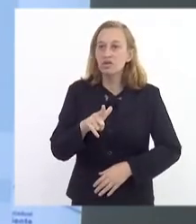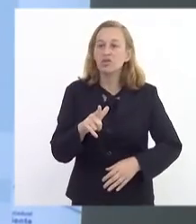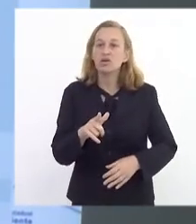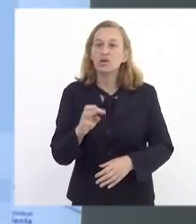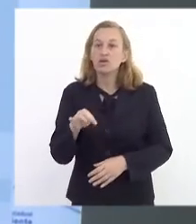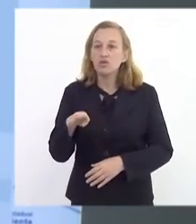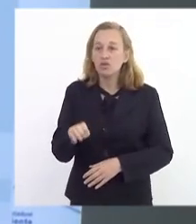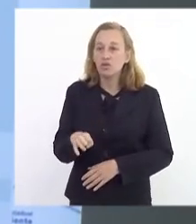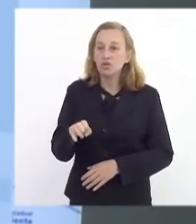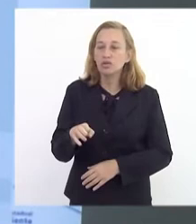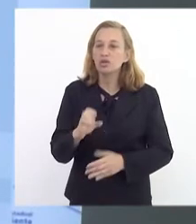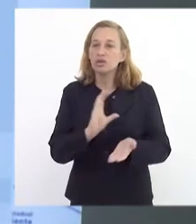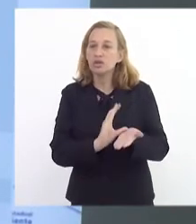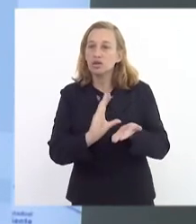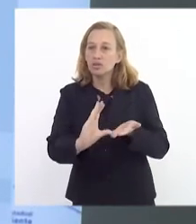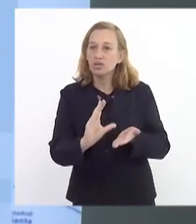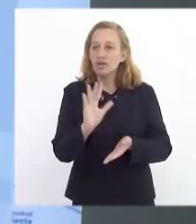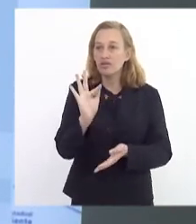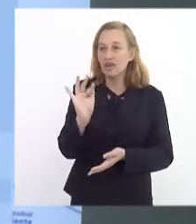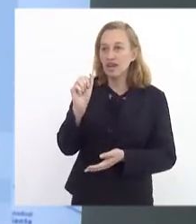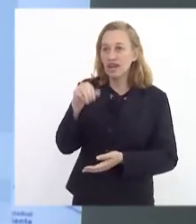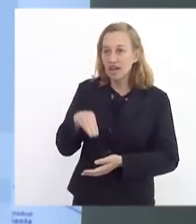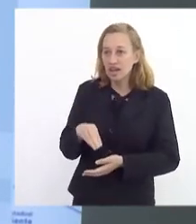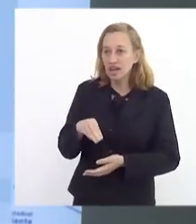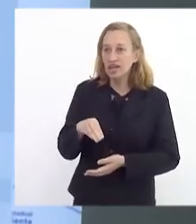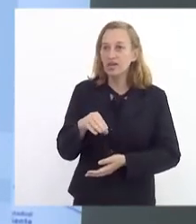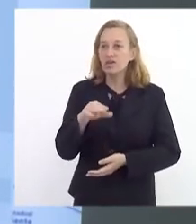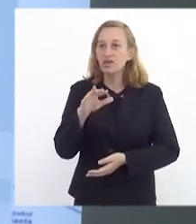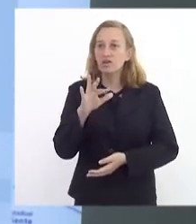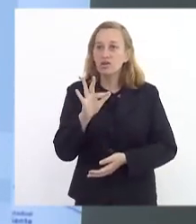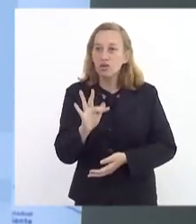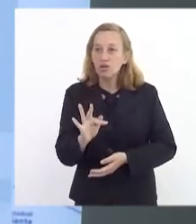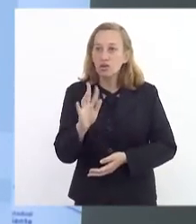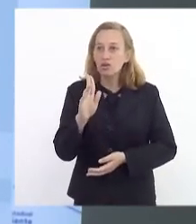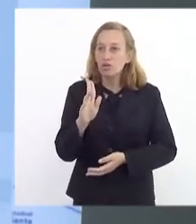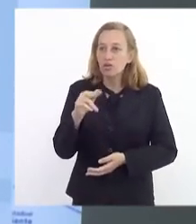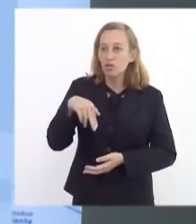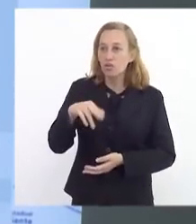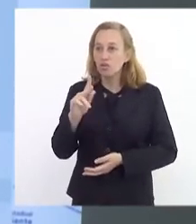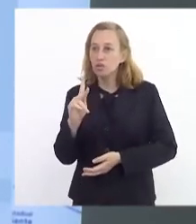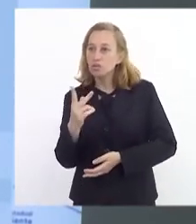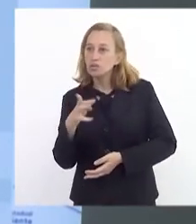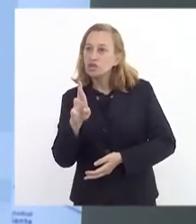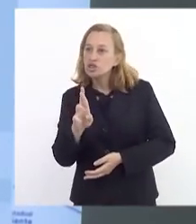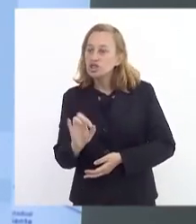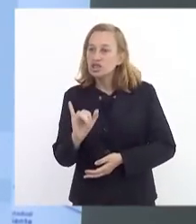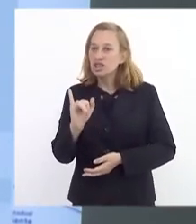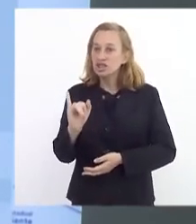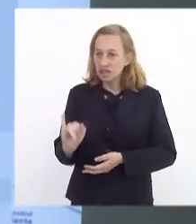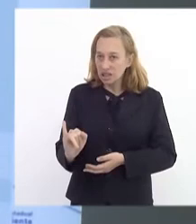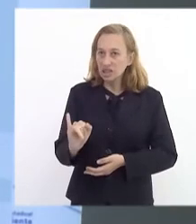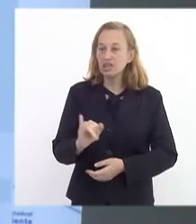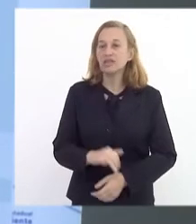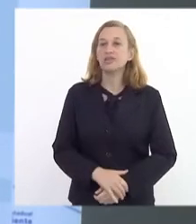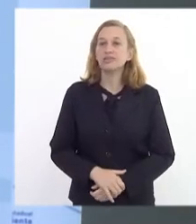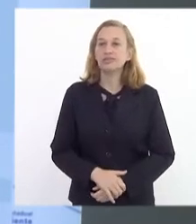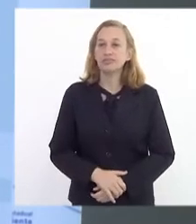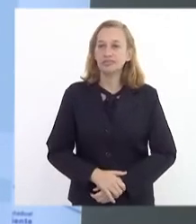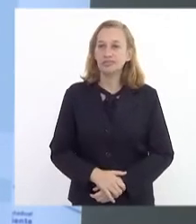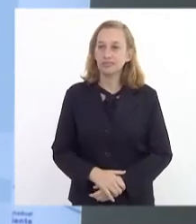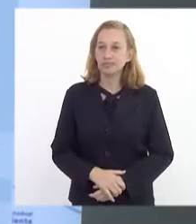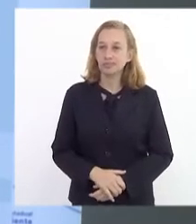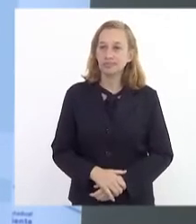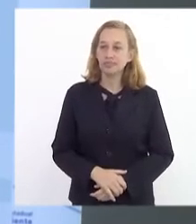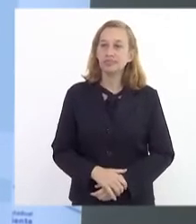é do FECAM, grande parte do Fundri. Na verdade, quase sua totalidade é do Fundri.